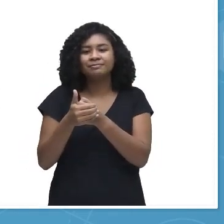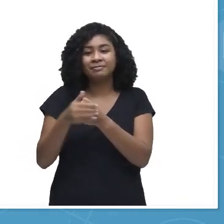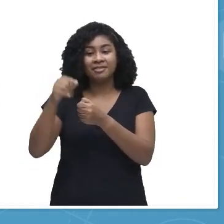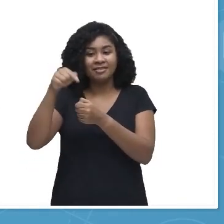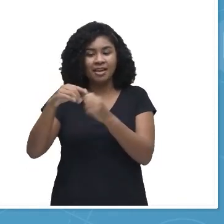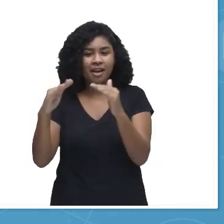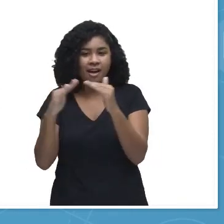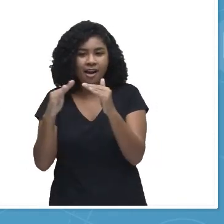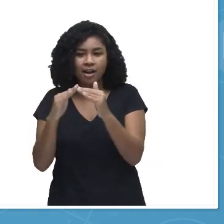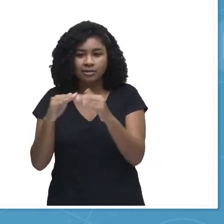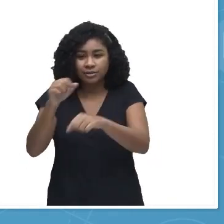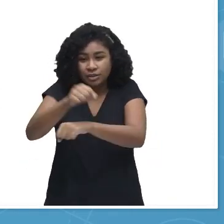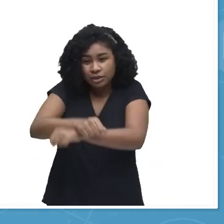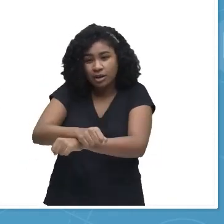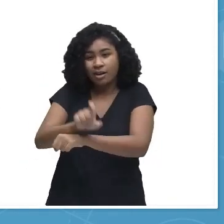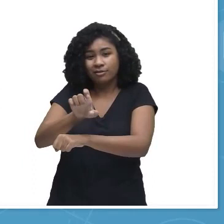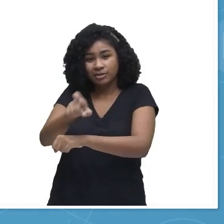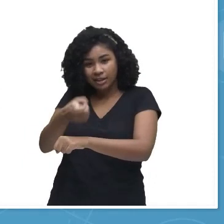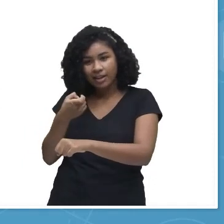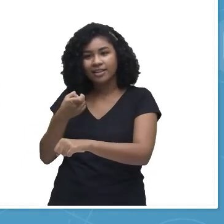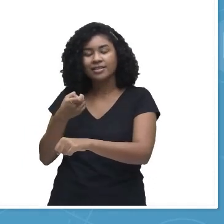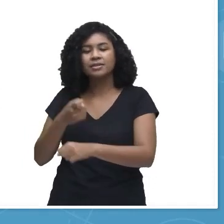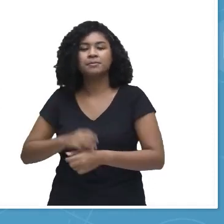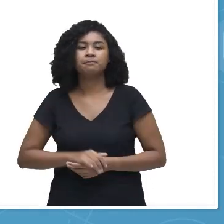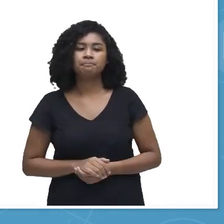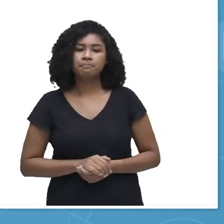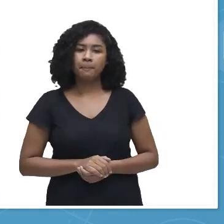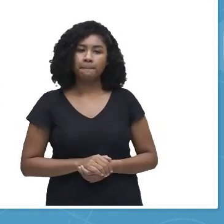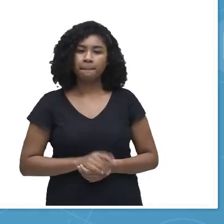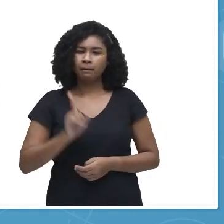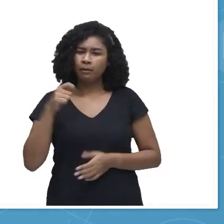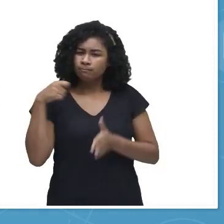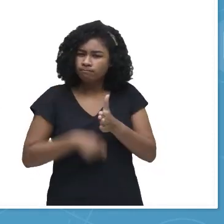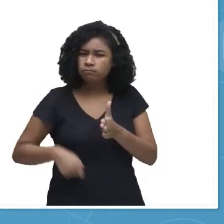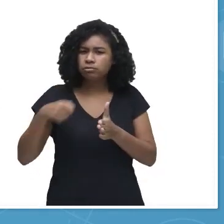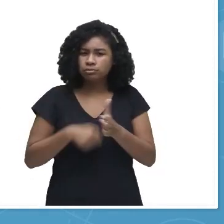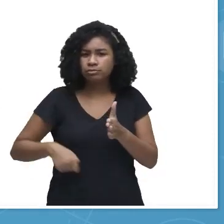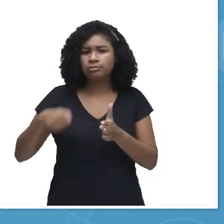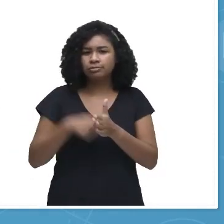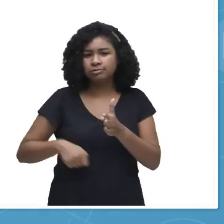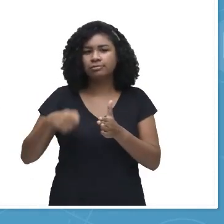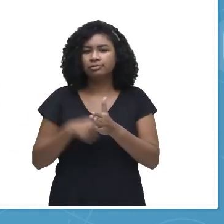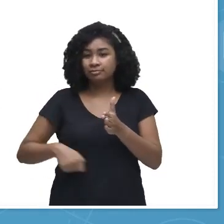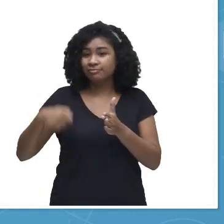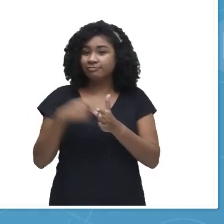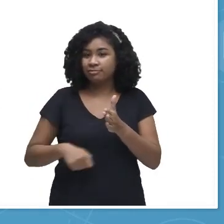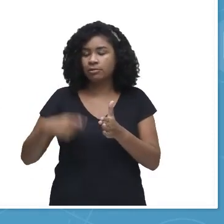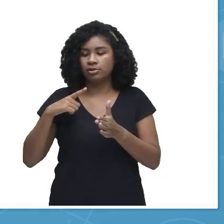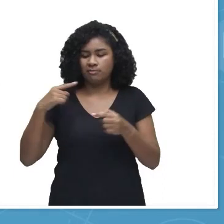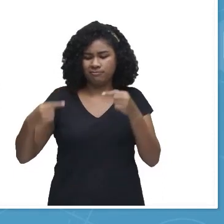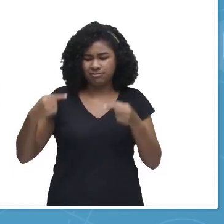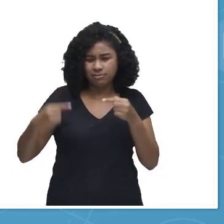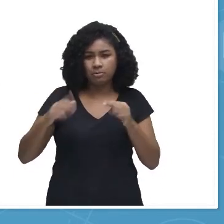anos. Aqualtune também é uma mulher guerreira, uma mulher negra, muito célebre, lembrada como uma das líderes do Quilombo dos